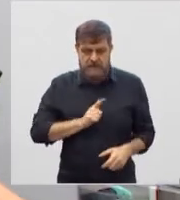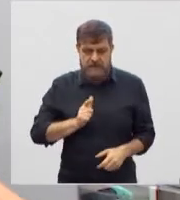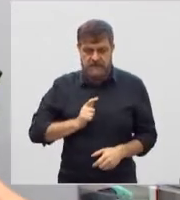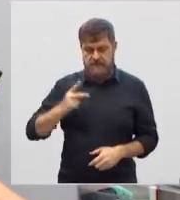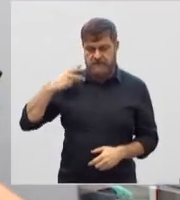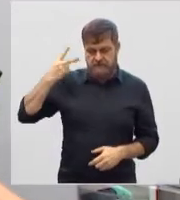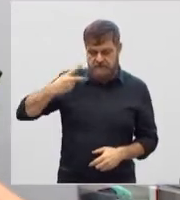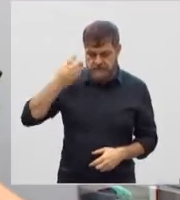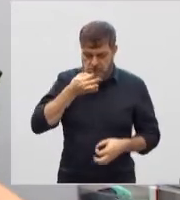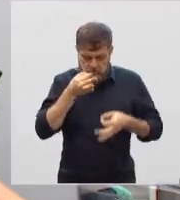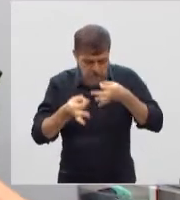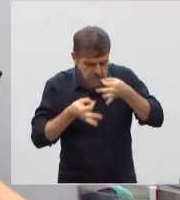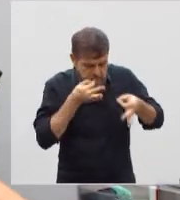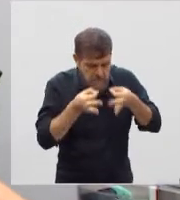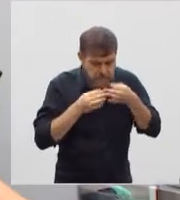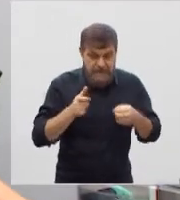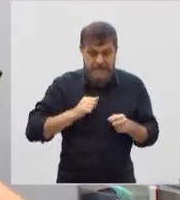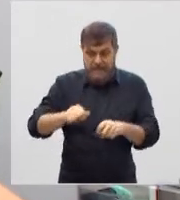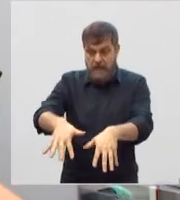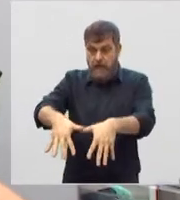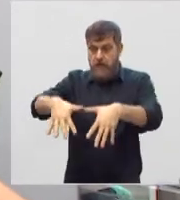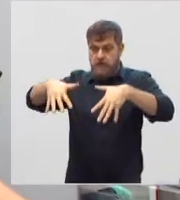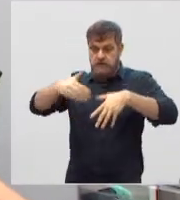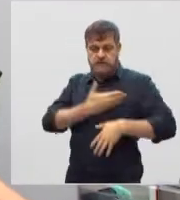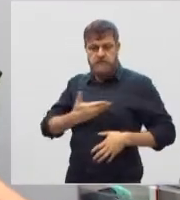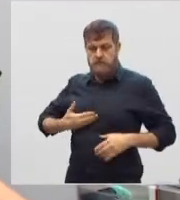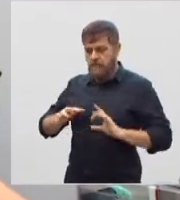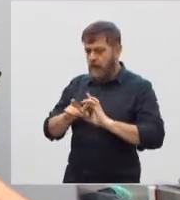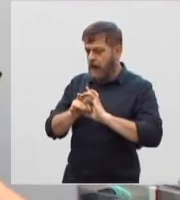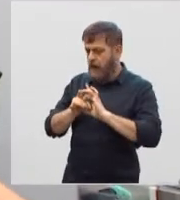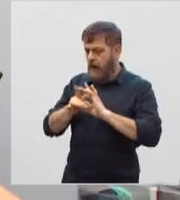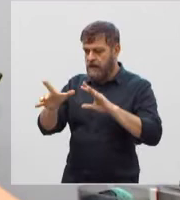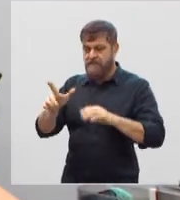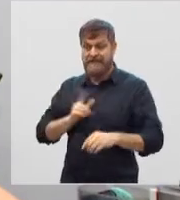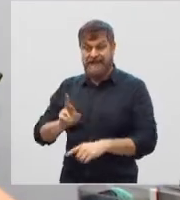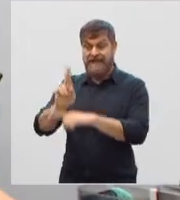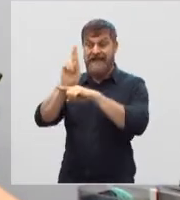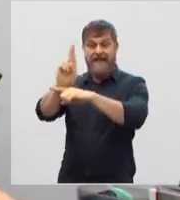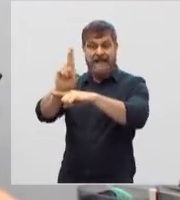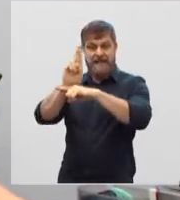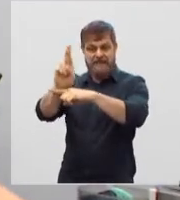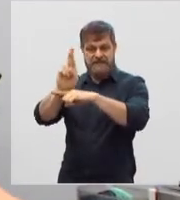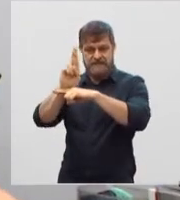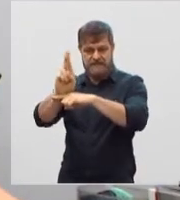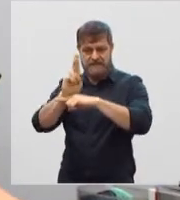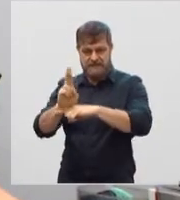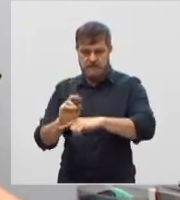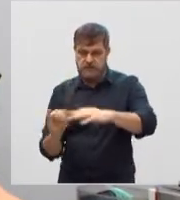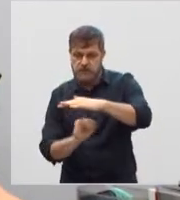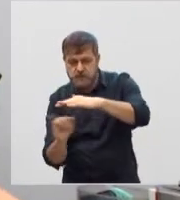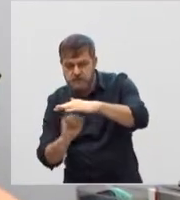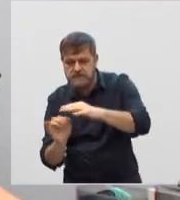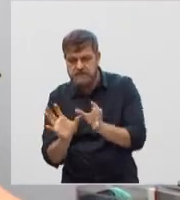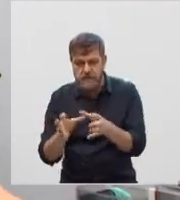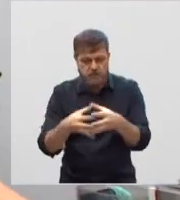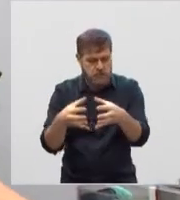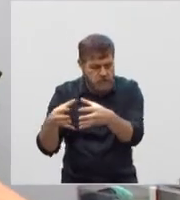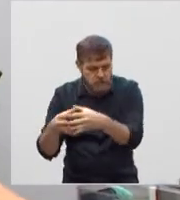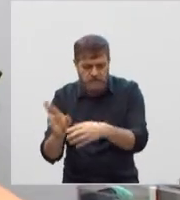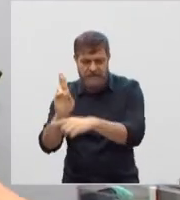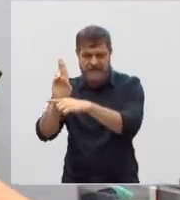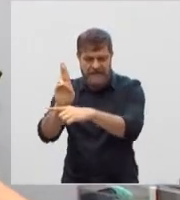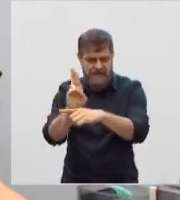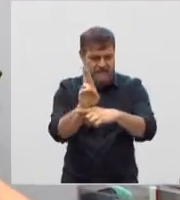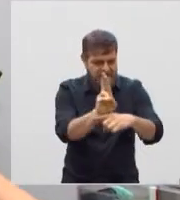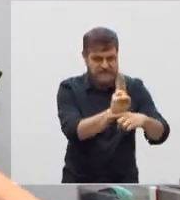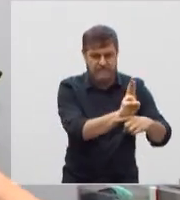tem mandato eletivo. Existem audiências que são abertas a representantes específicos de segmentos